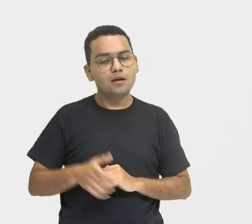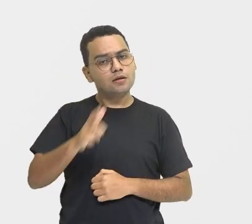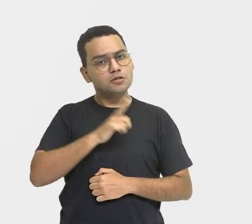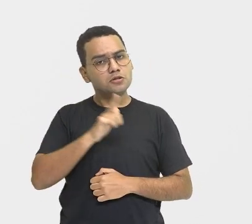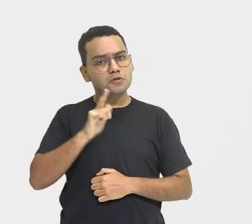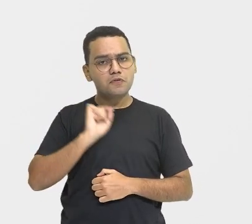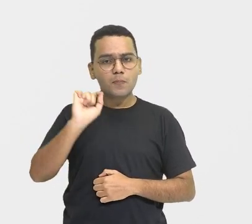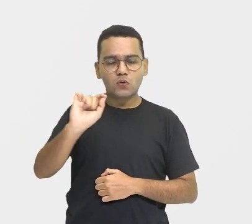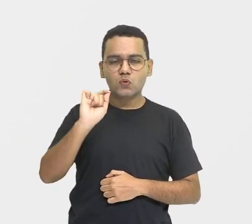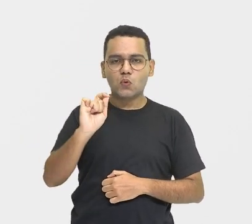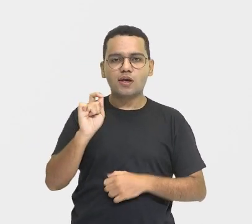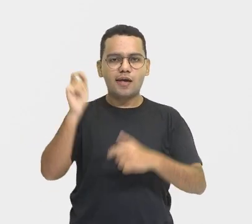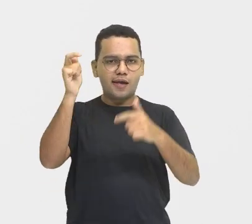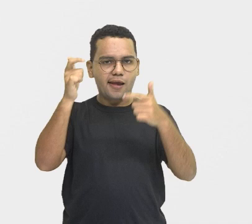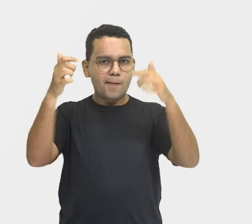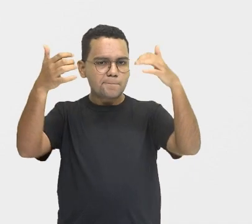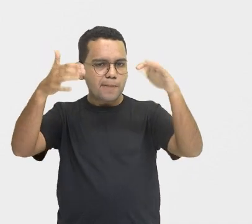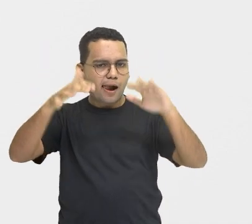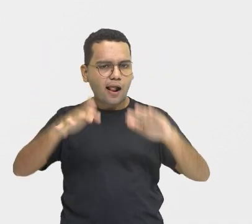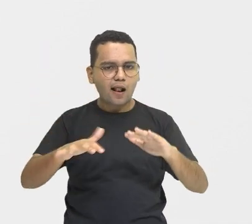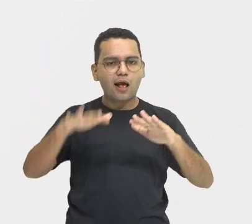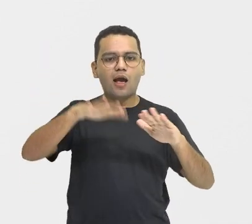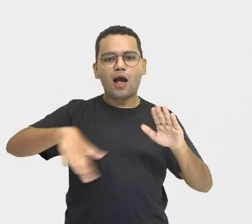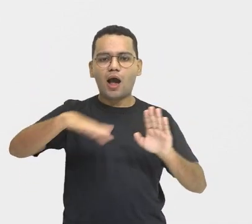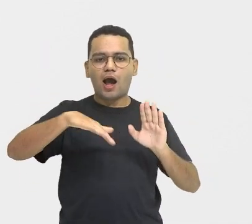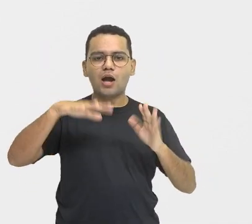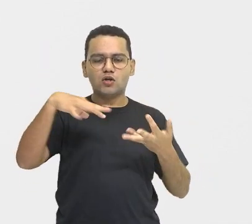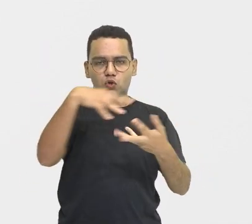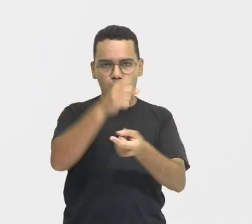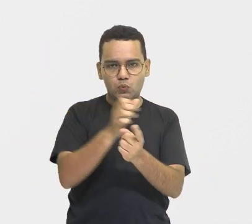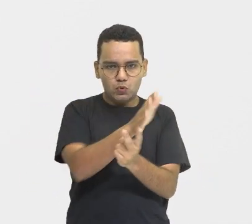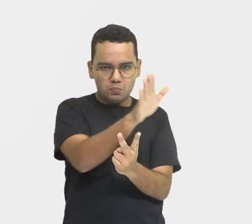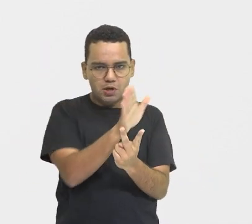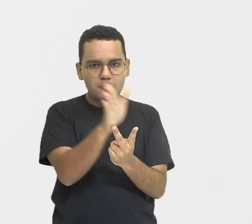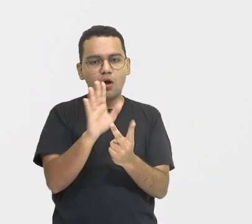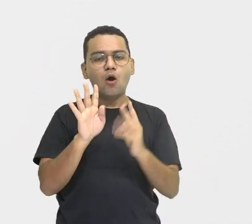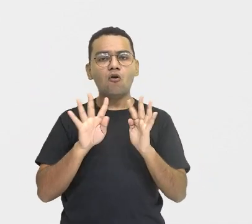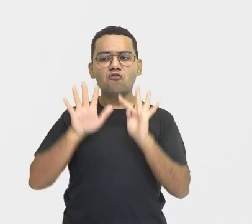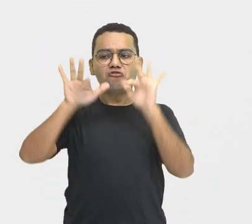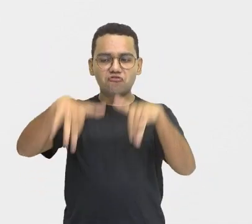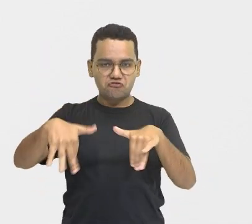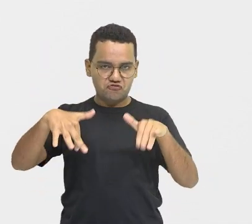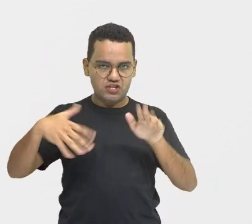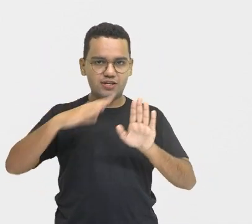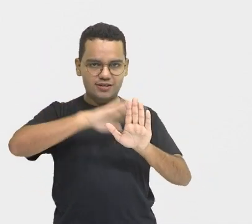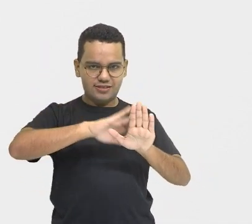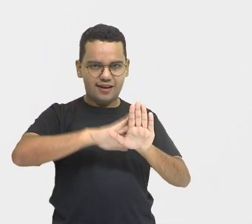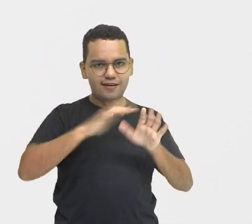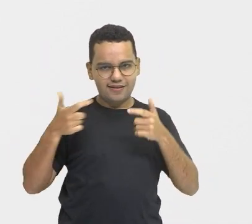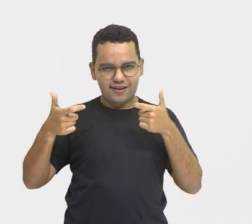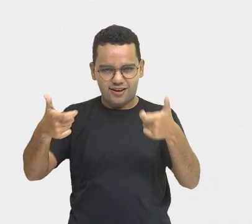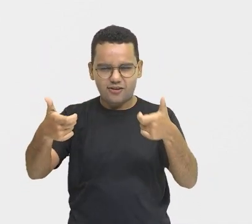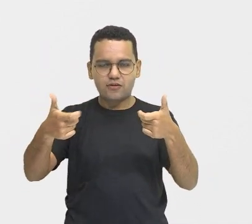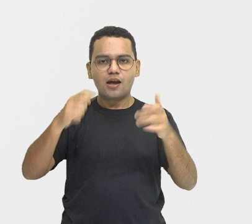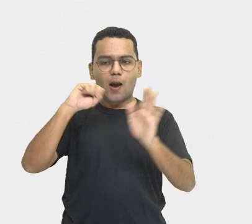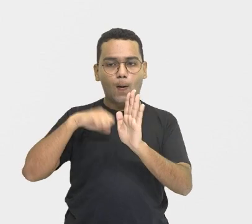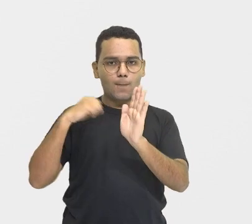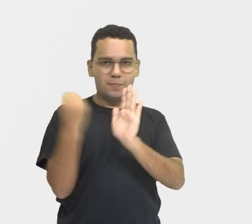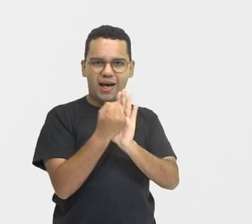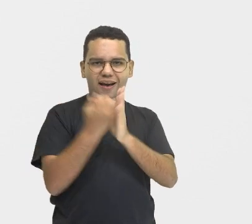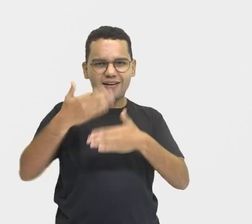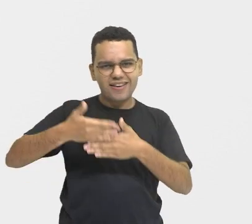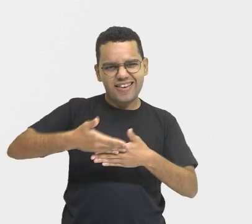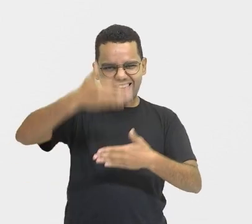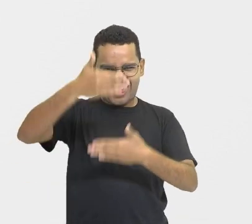mundo bipolar e o chamado fim da Guerra Fria. Chegaram ao fim, tá bom, turma? O marco que a gente tem é a queda do Muro de Berlim no ano